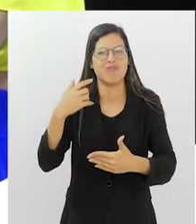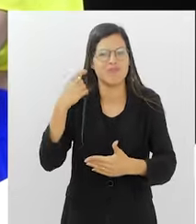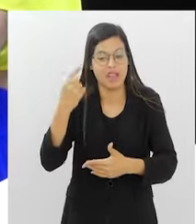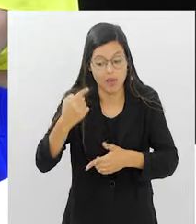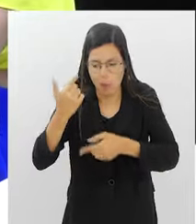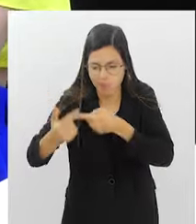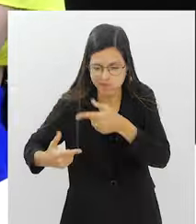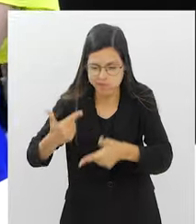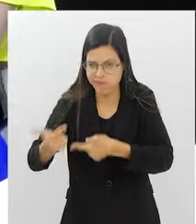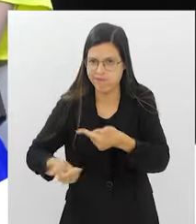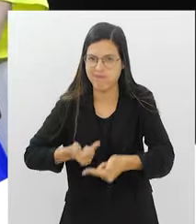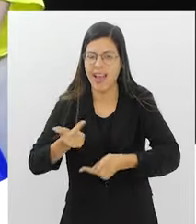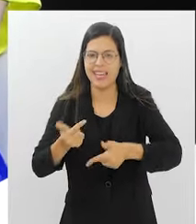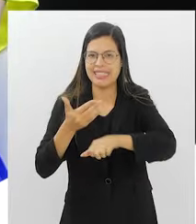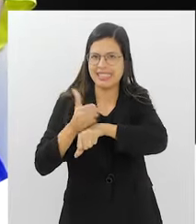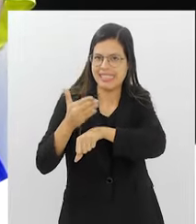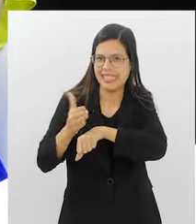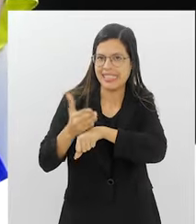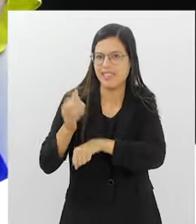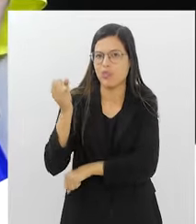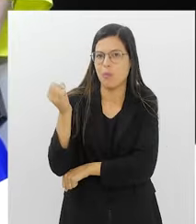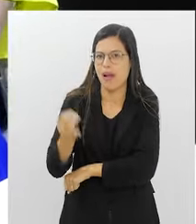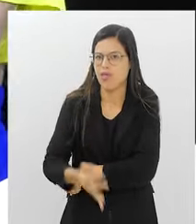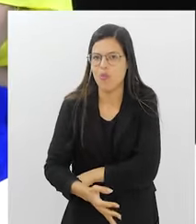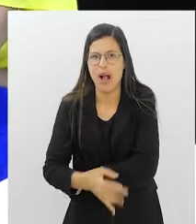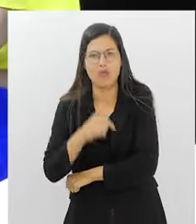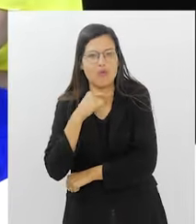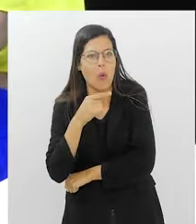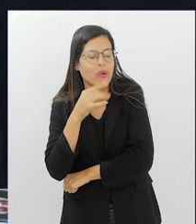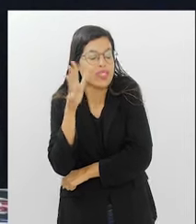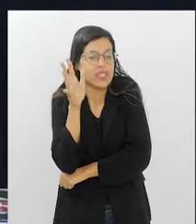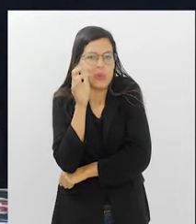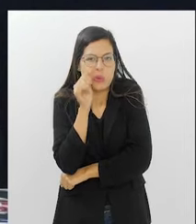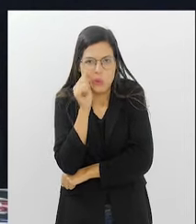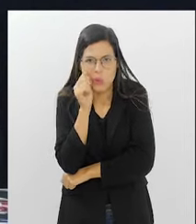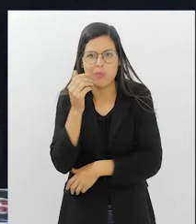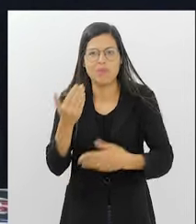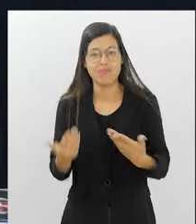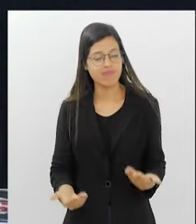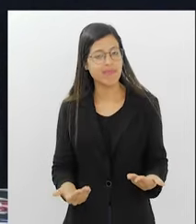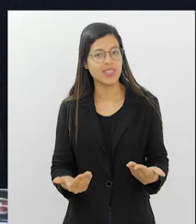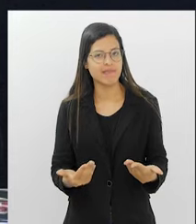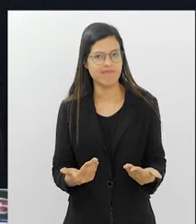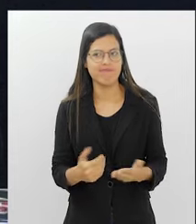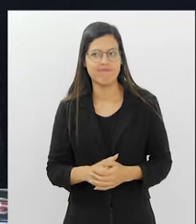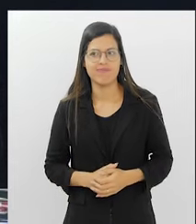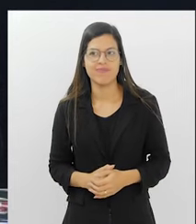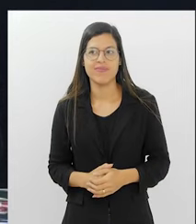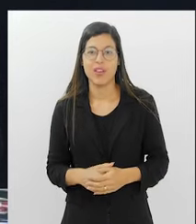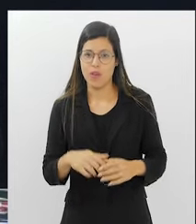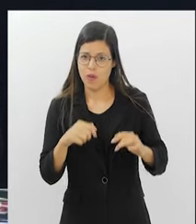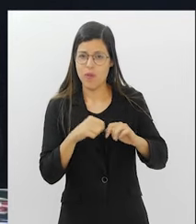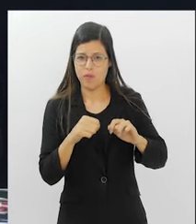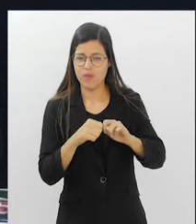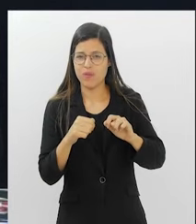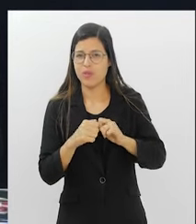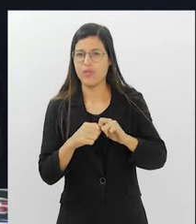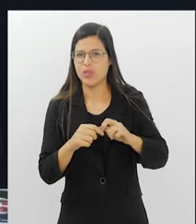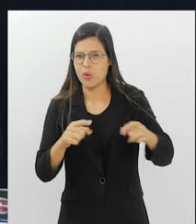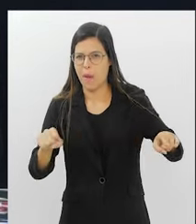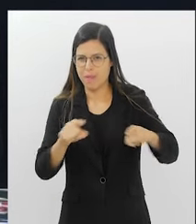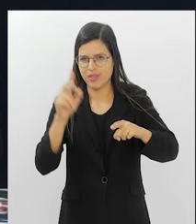da loucura né dos ensaios da madrugada é de não dormir isso Inclusive eu fiz um